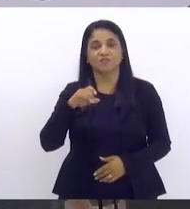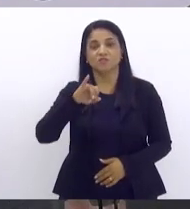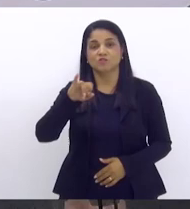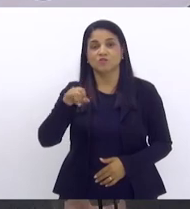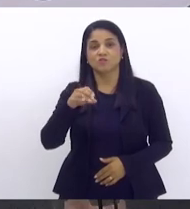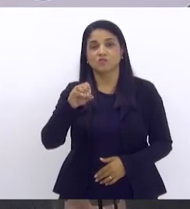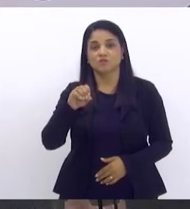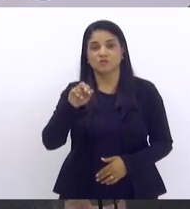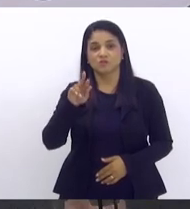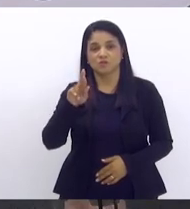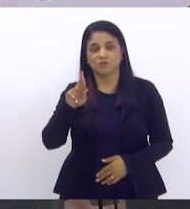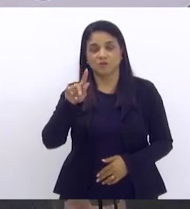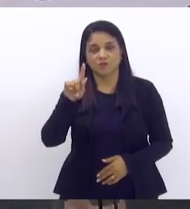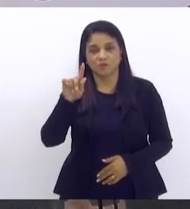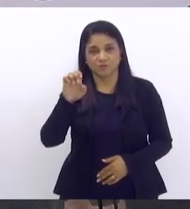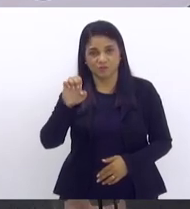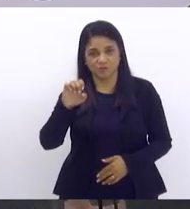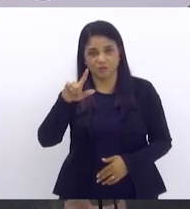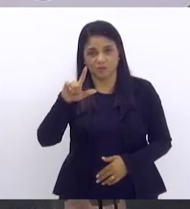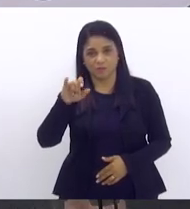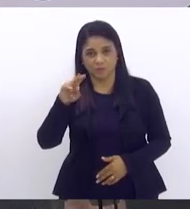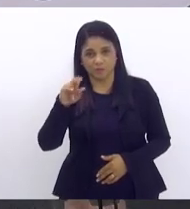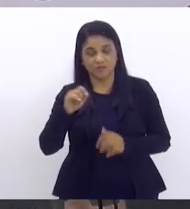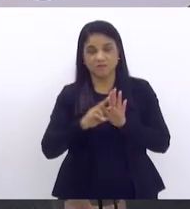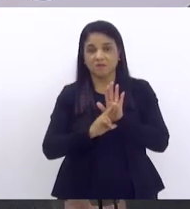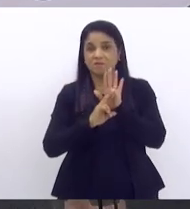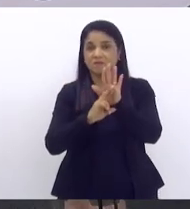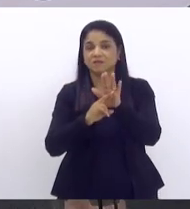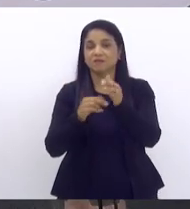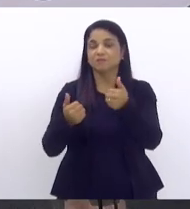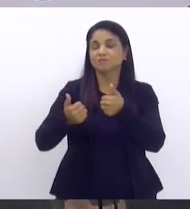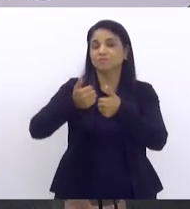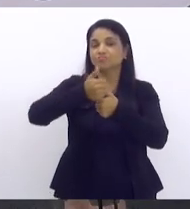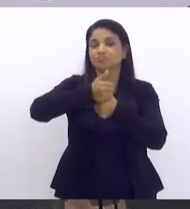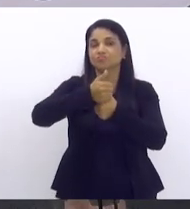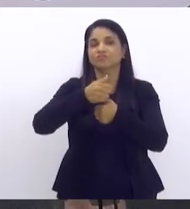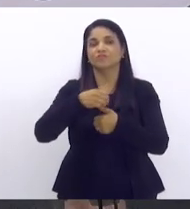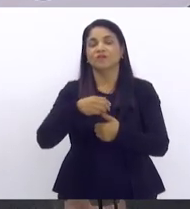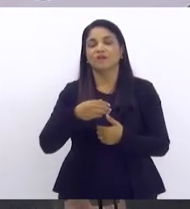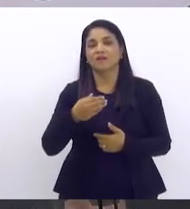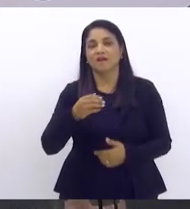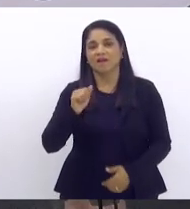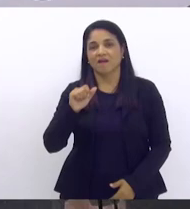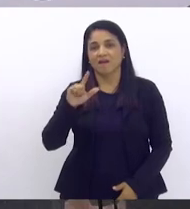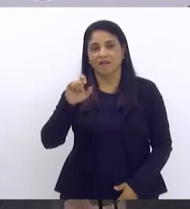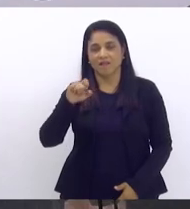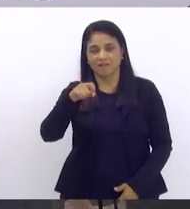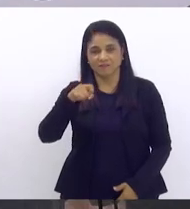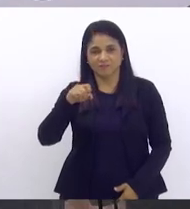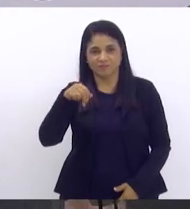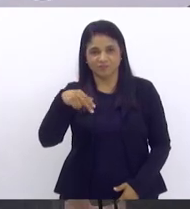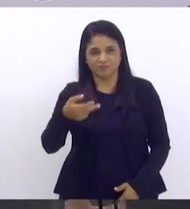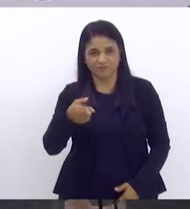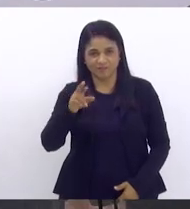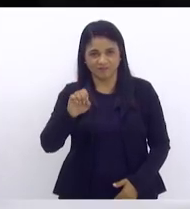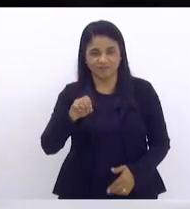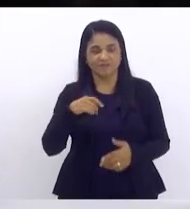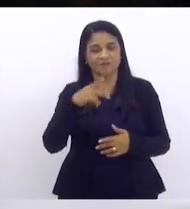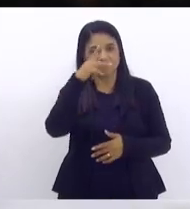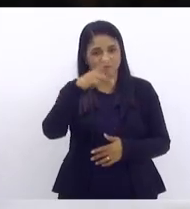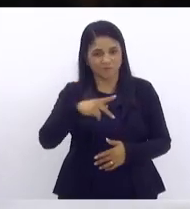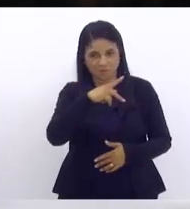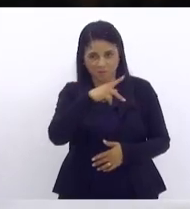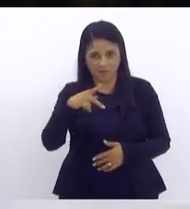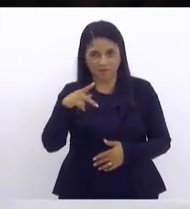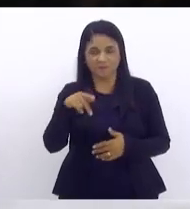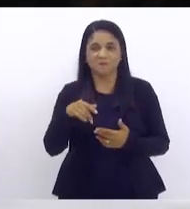mas hoje representado pelo nosso coordenador Cláudio Alexandre, então vai receber a moção de aplauso em nome do nosso Padre Jorge Luiz, por